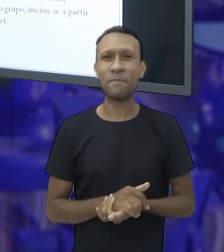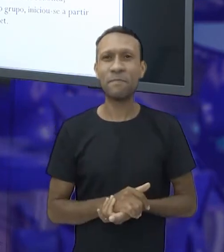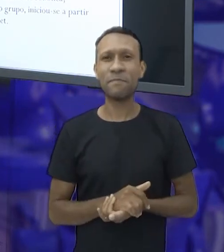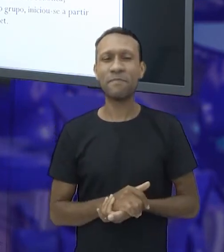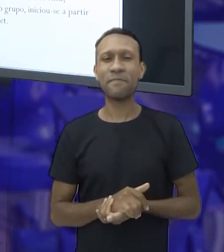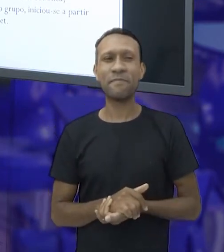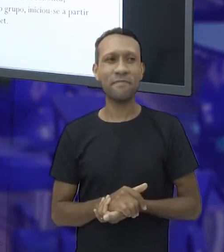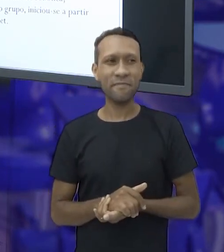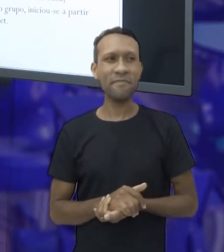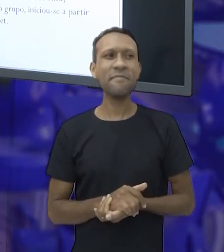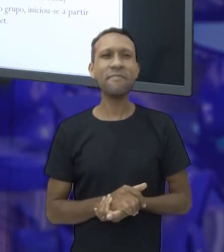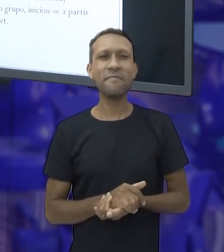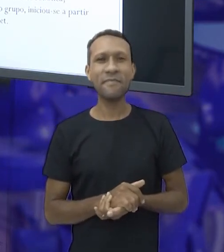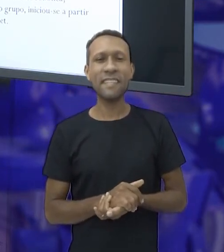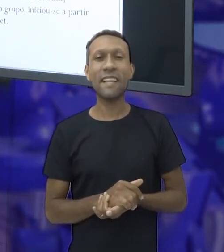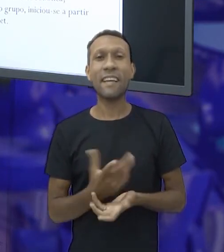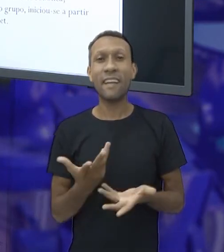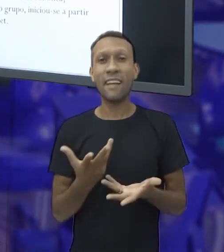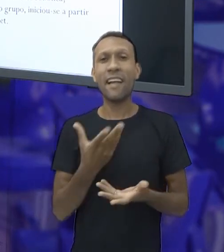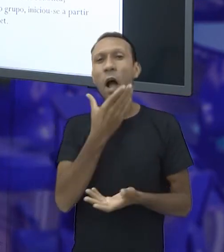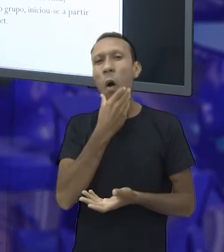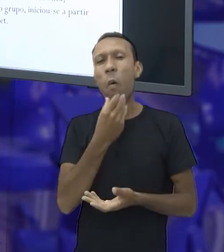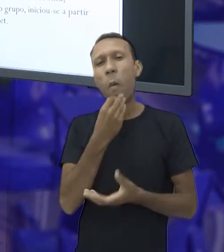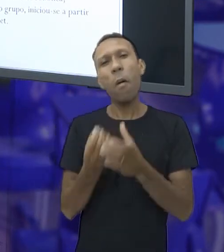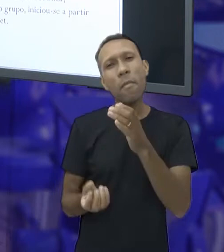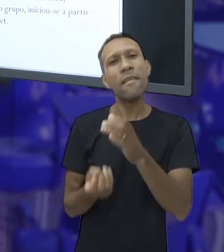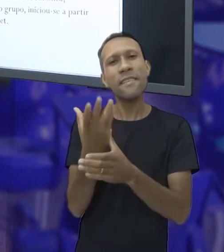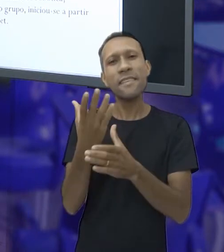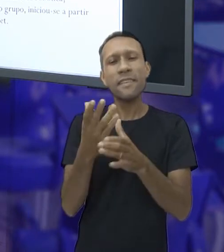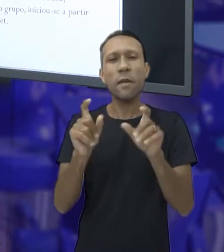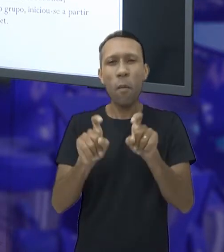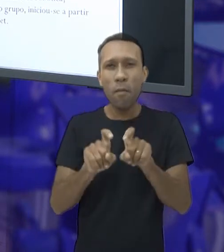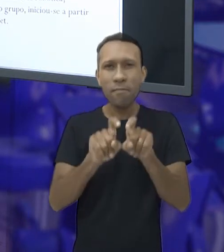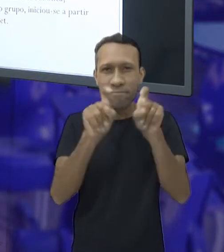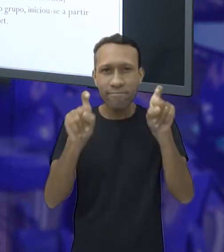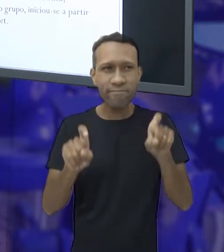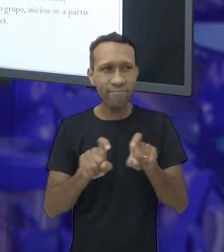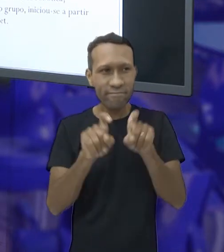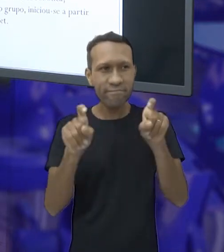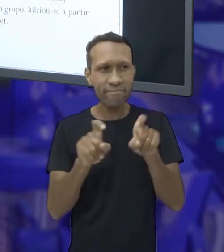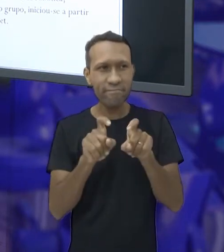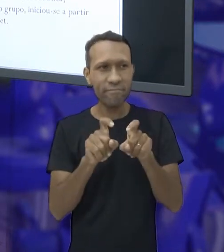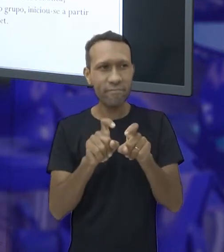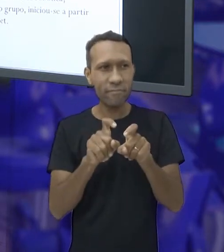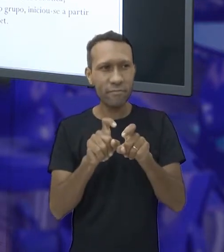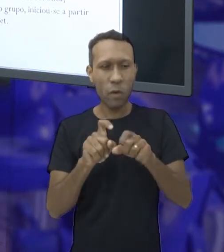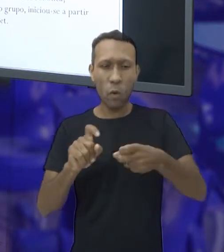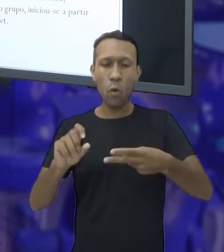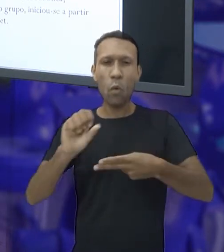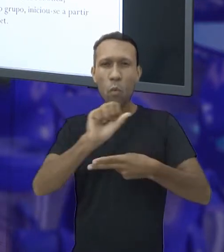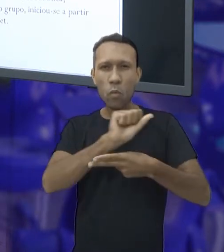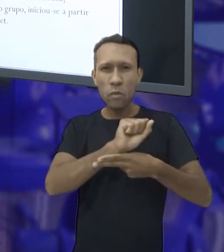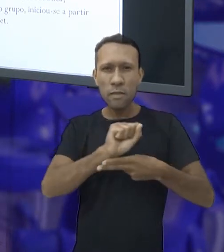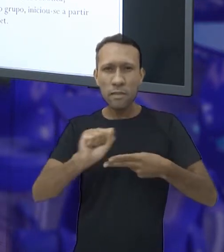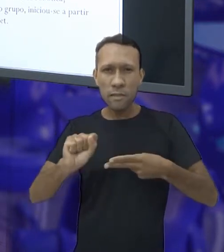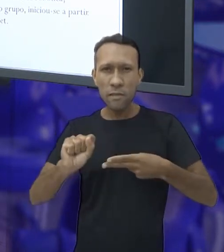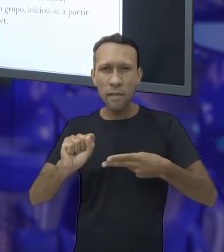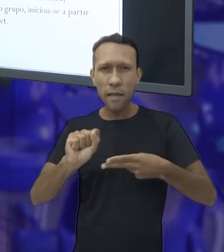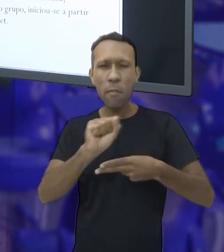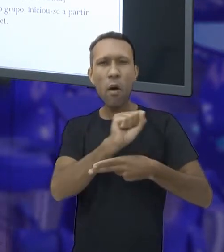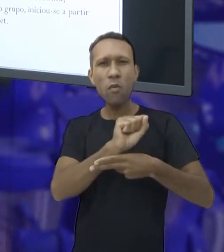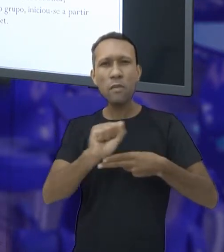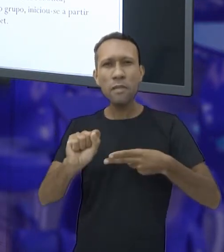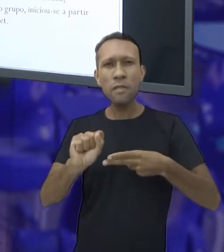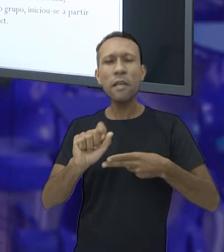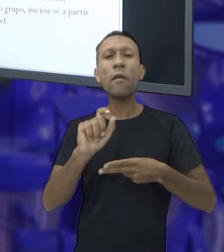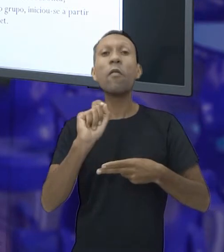Gates, ele colocou em um sistema de computador operacional, um sistema operacional denominado